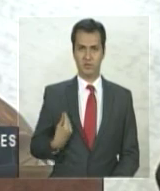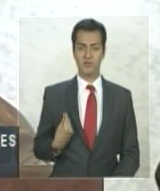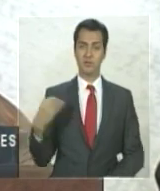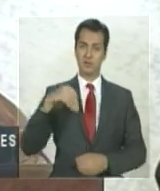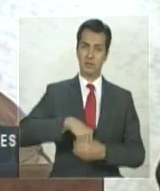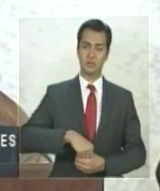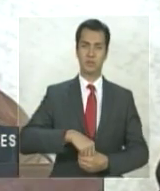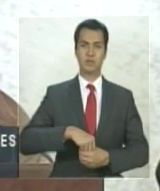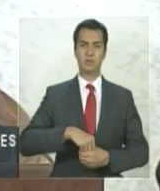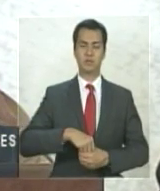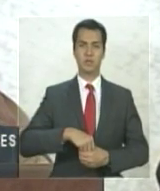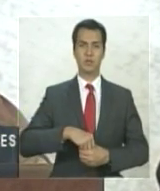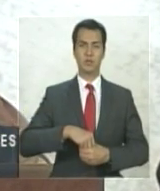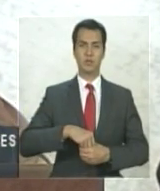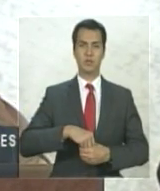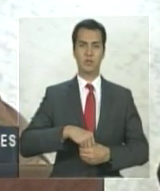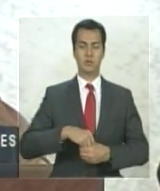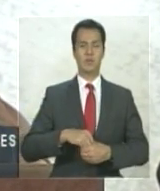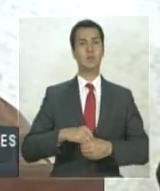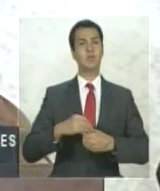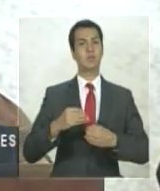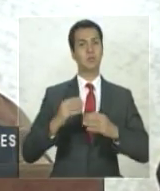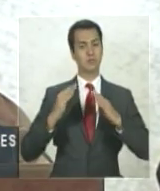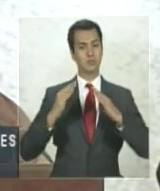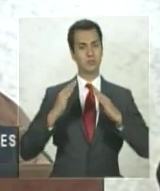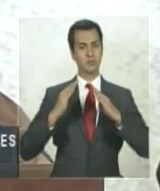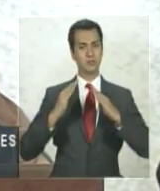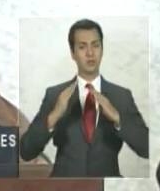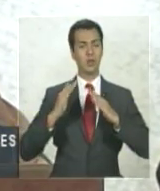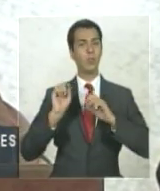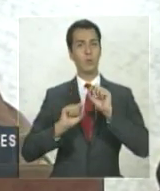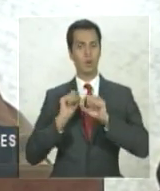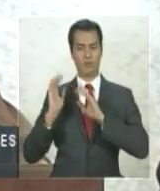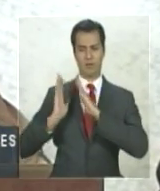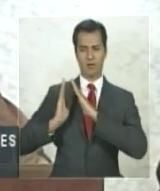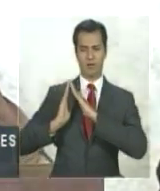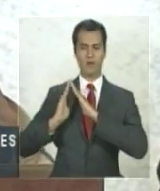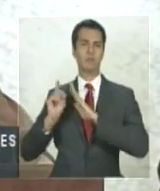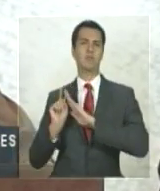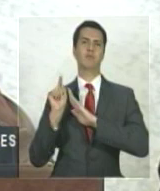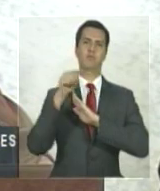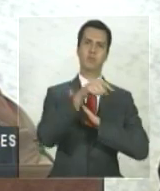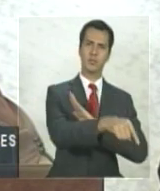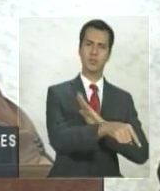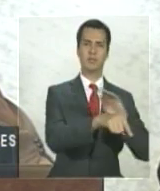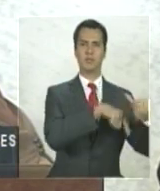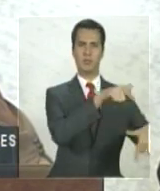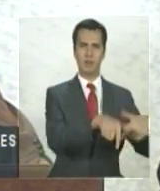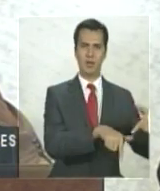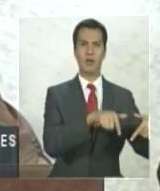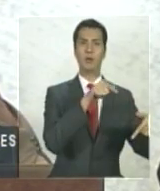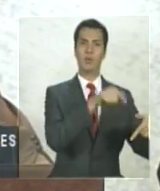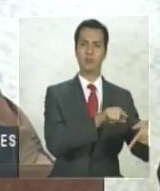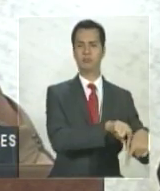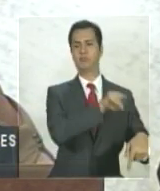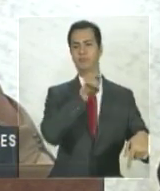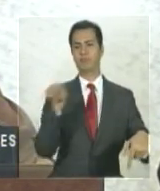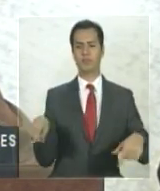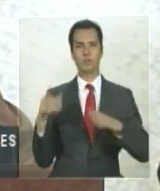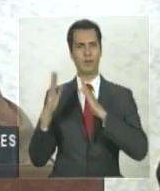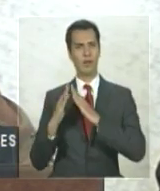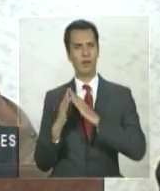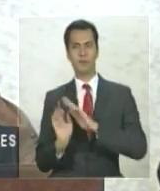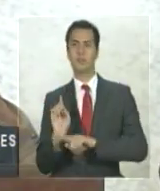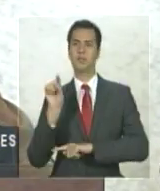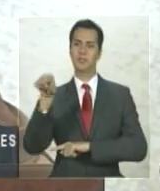transitam da casa para o trabalho, da casa para o lazer, da casa para a